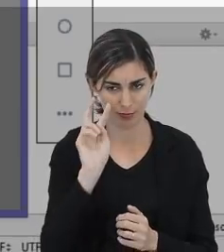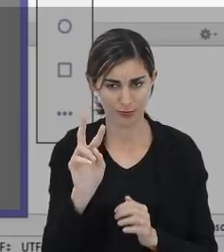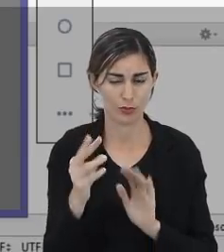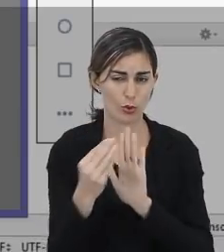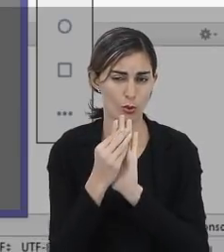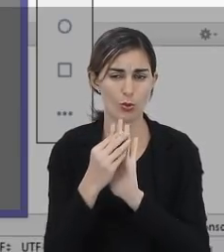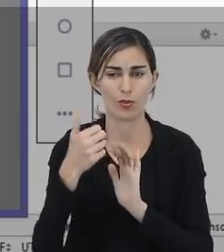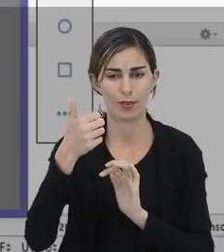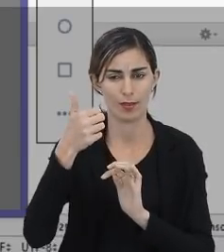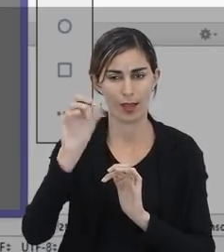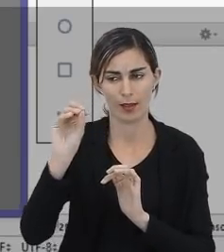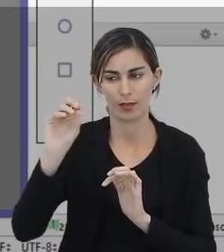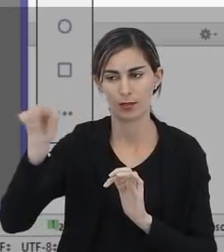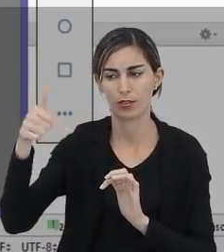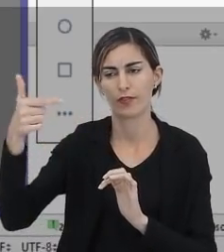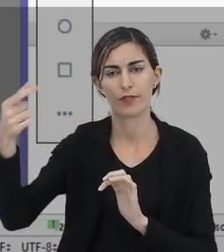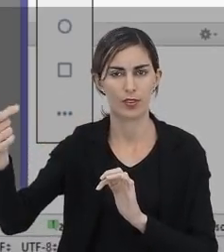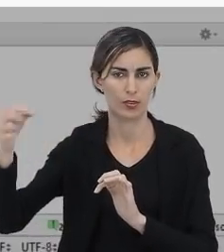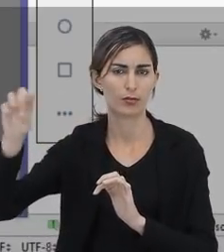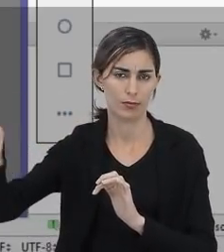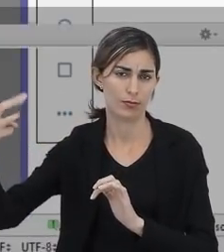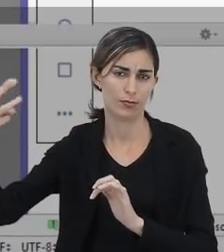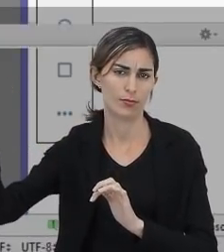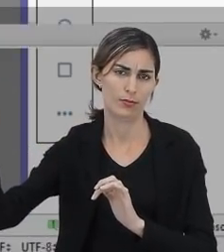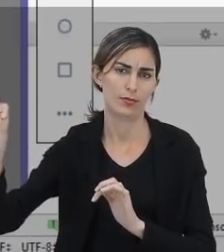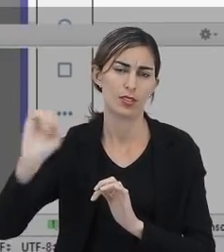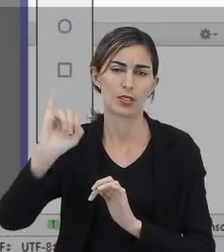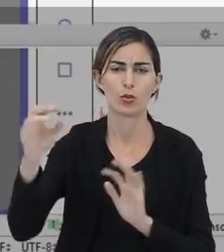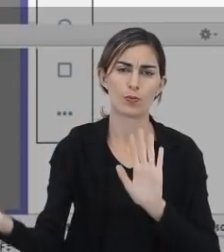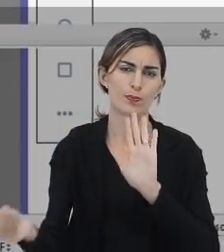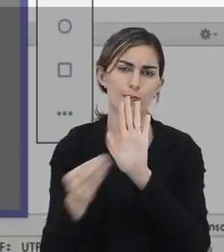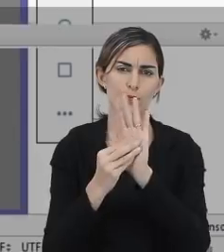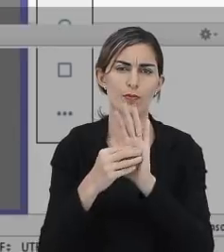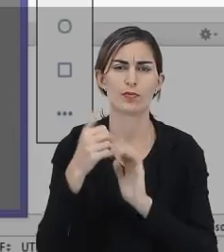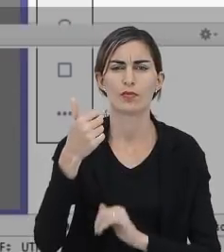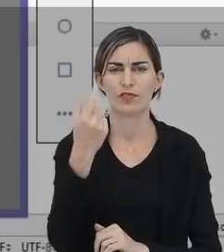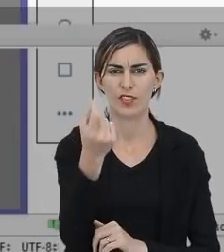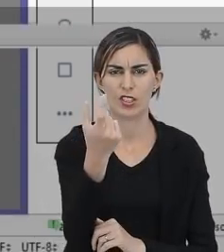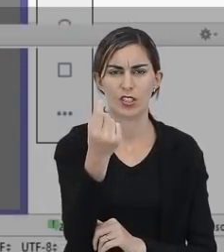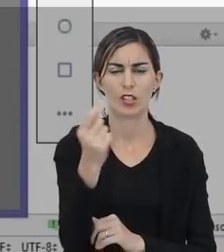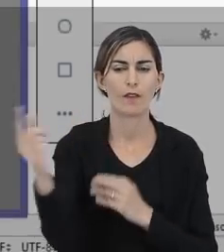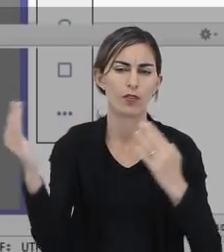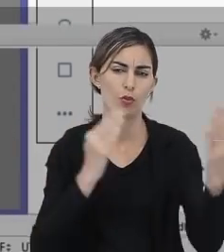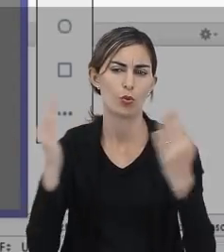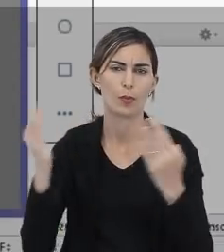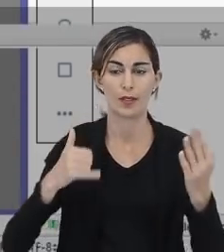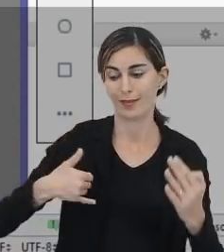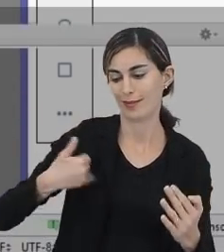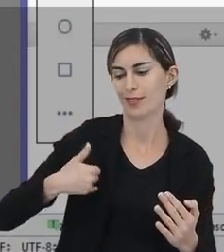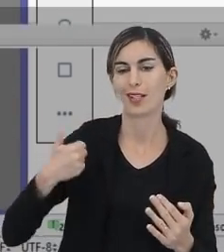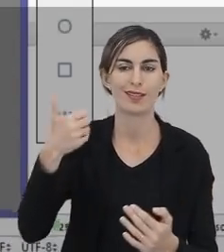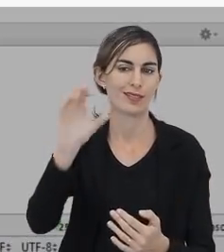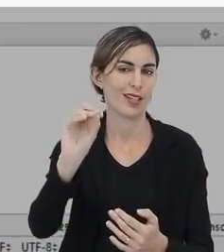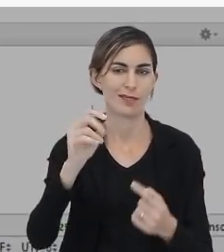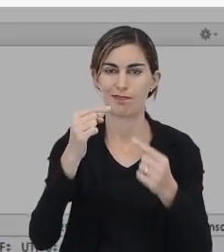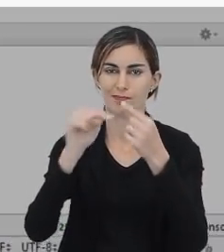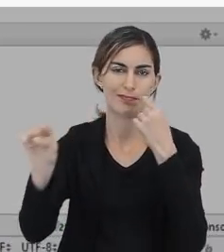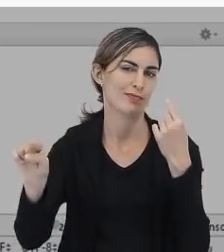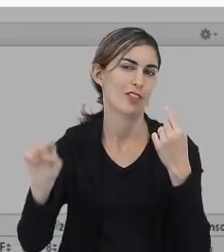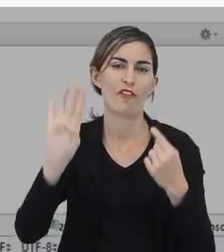Observe que ele colocou 10, 20 e 30. Se eu coloco 20, ele vai comparar idade com 10,